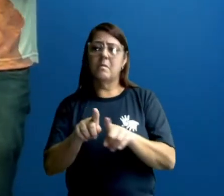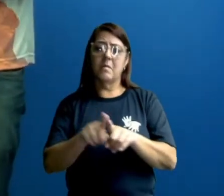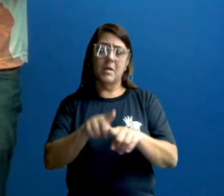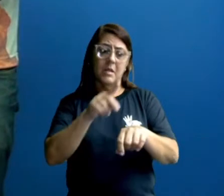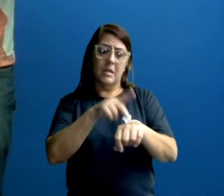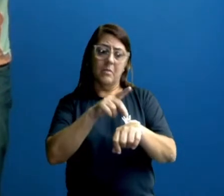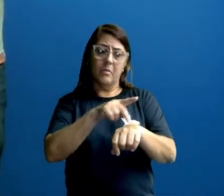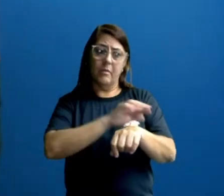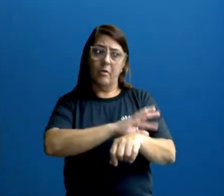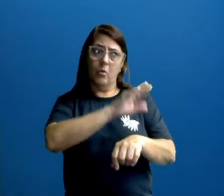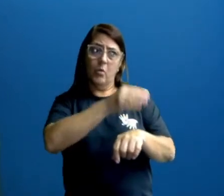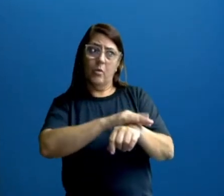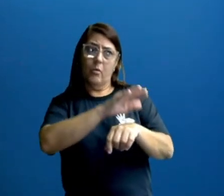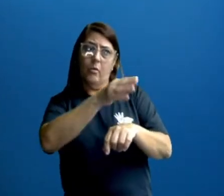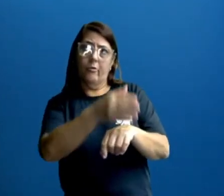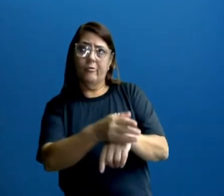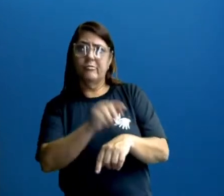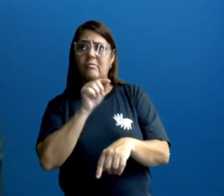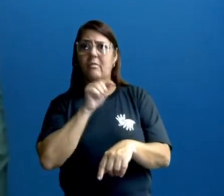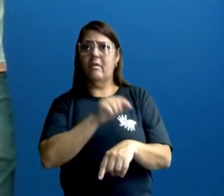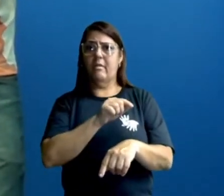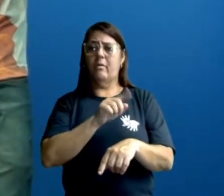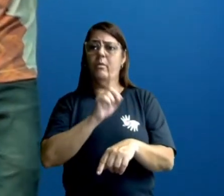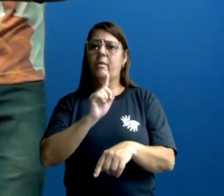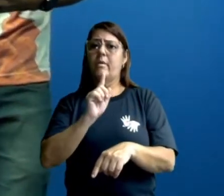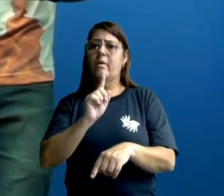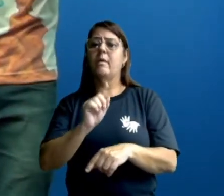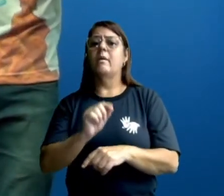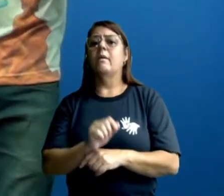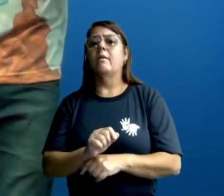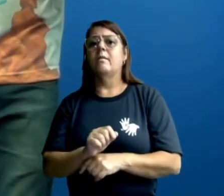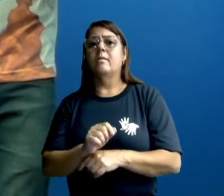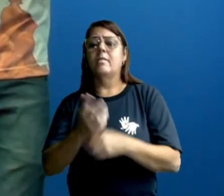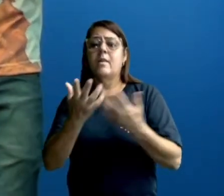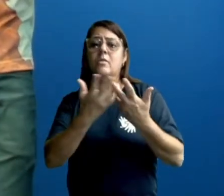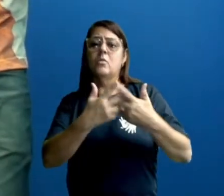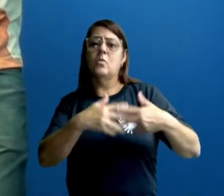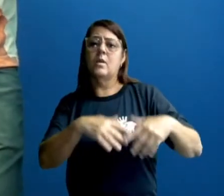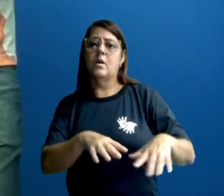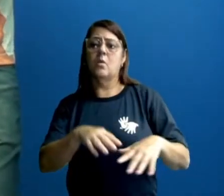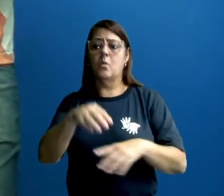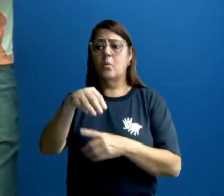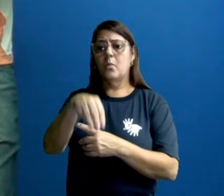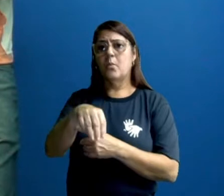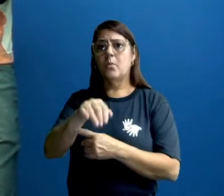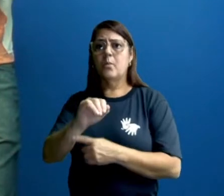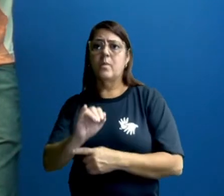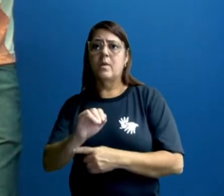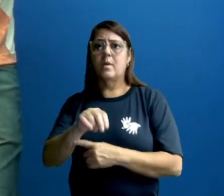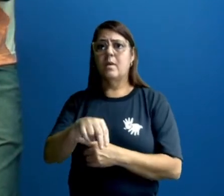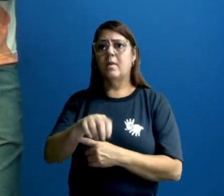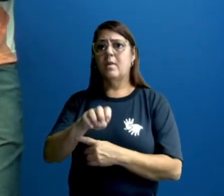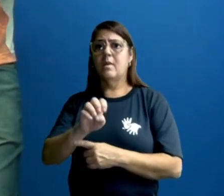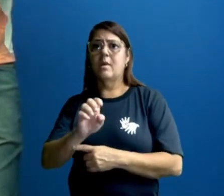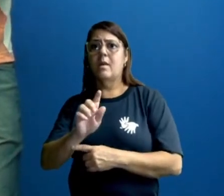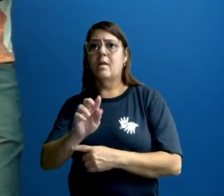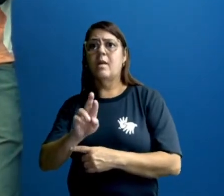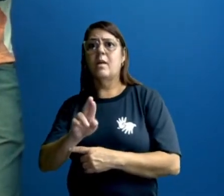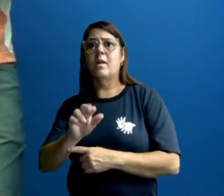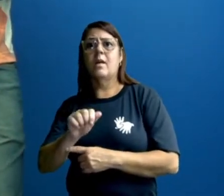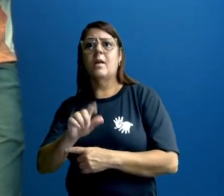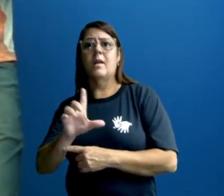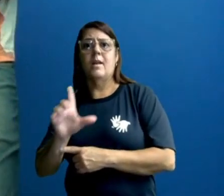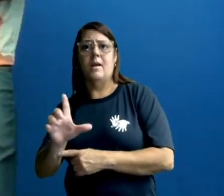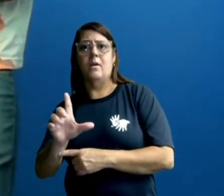solo e das rochas, a gente diz que aquele material é um material natural de origem mineral, tá certo? Quando é